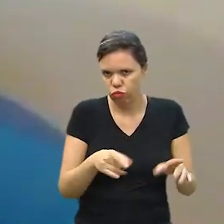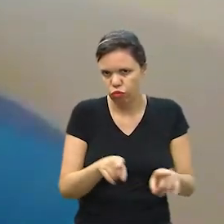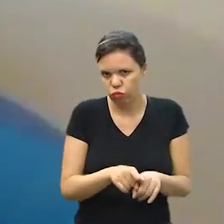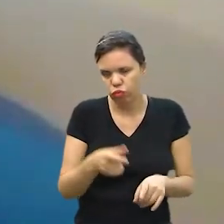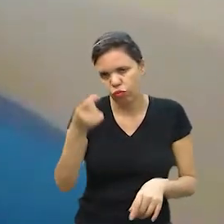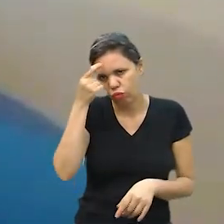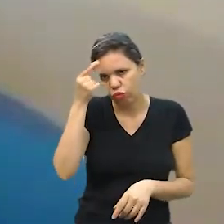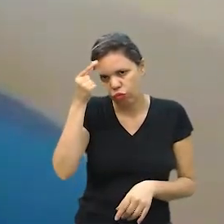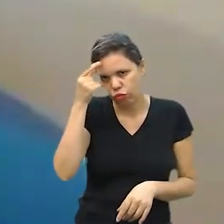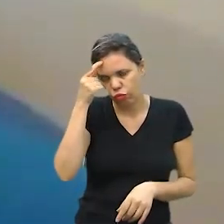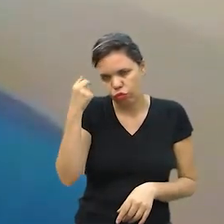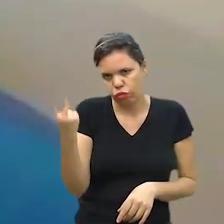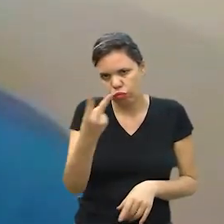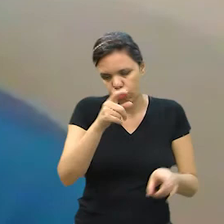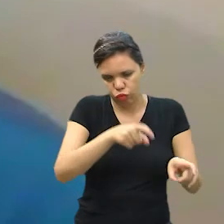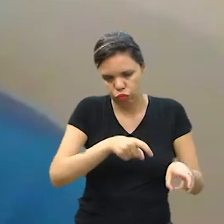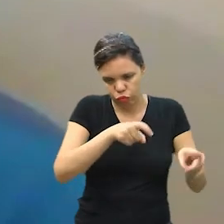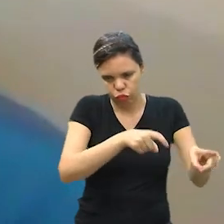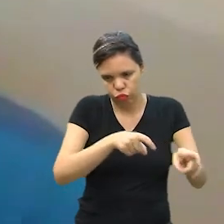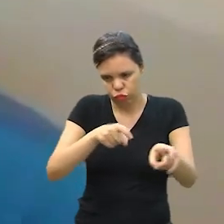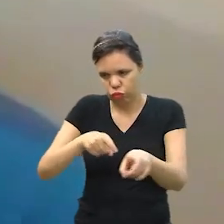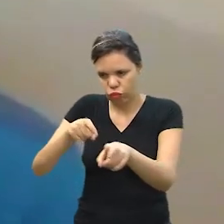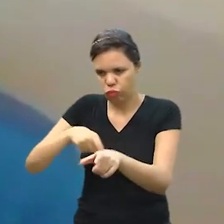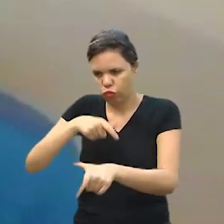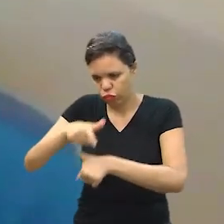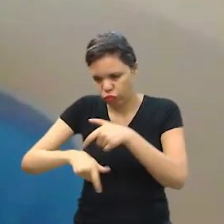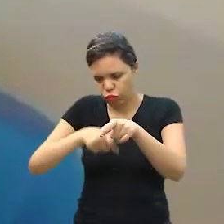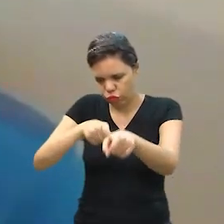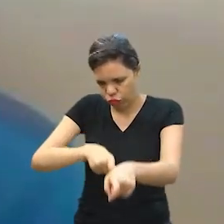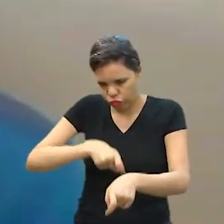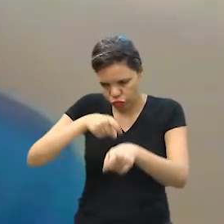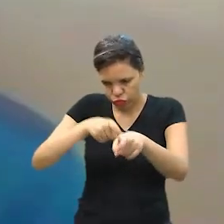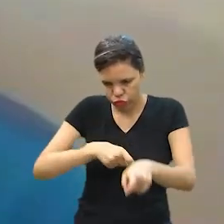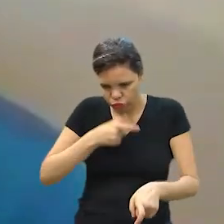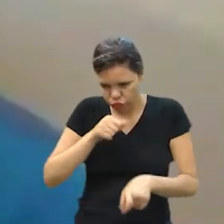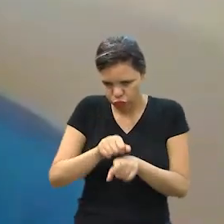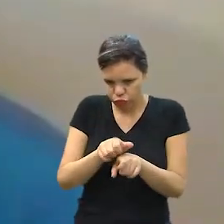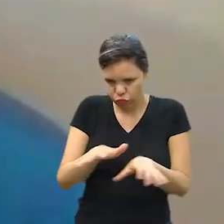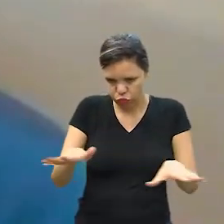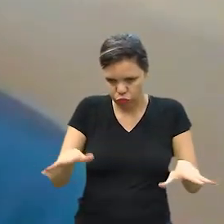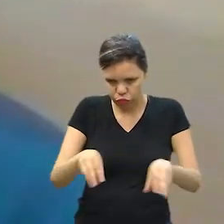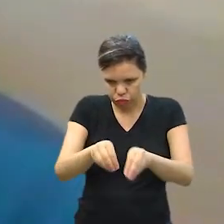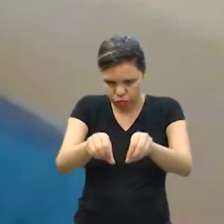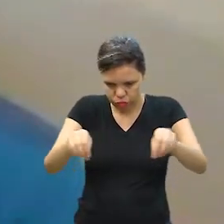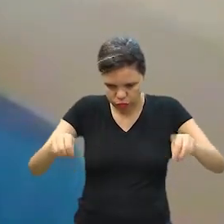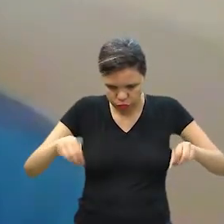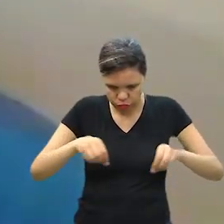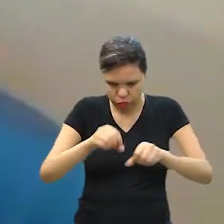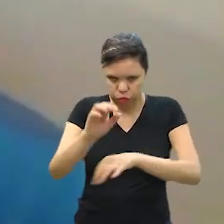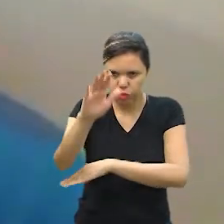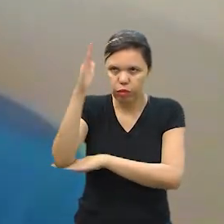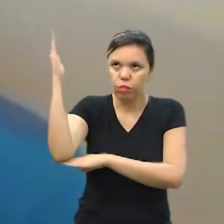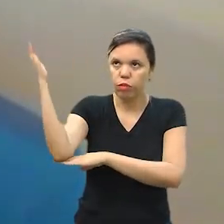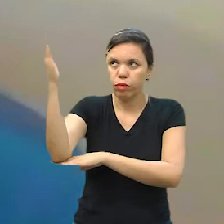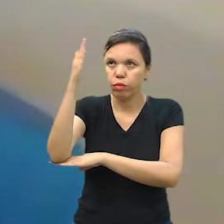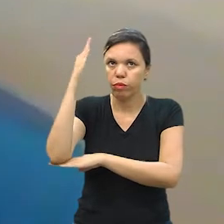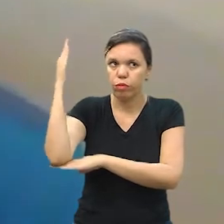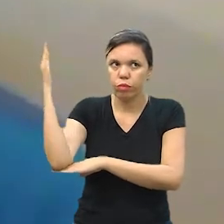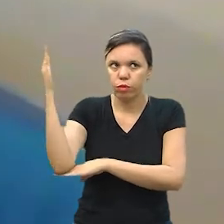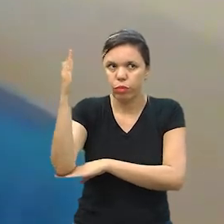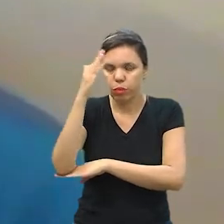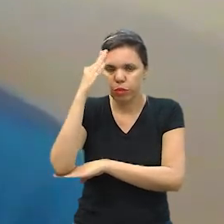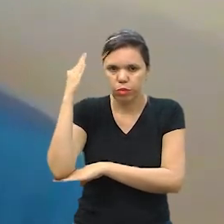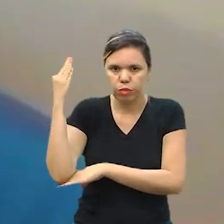ciência que o valor do plantio correto, do manejo correto da água, do solo, do clima,